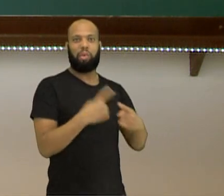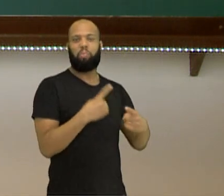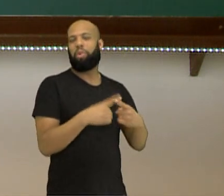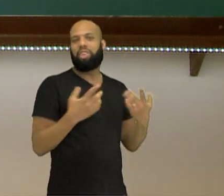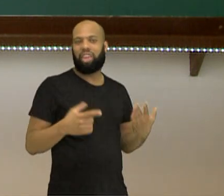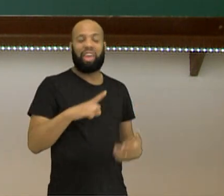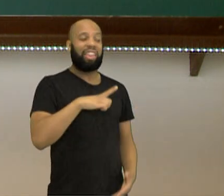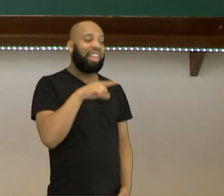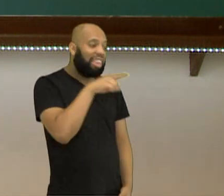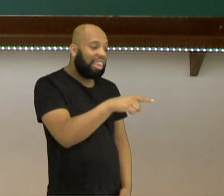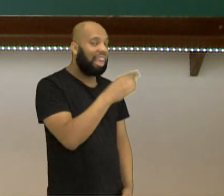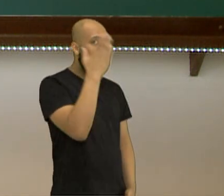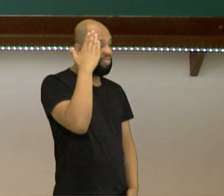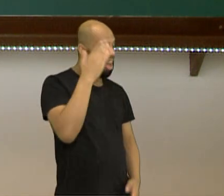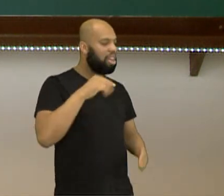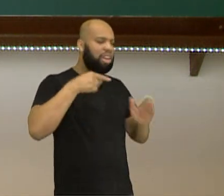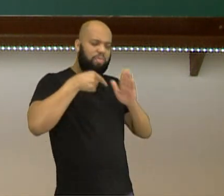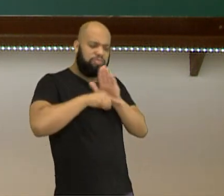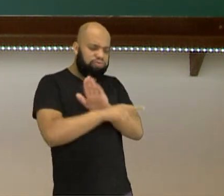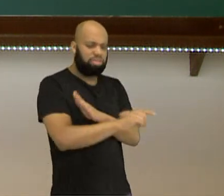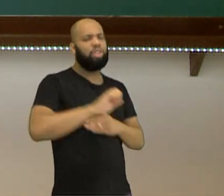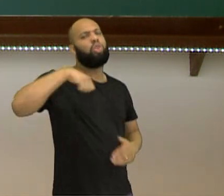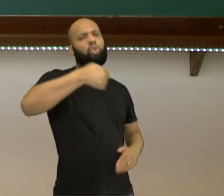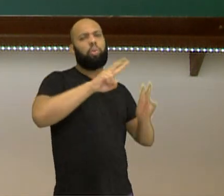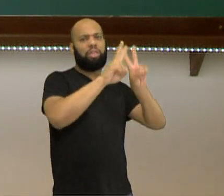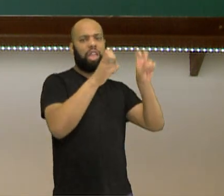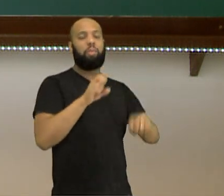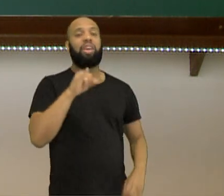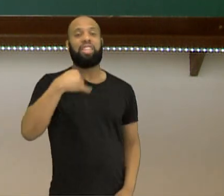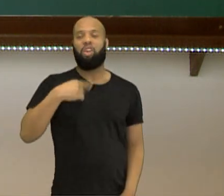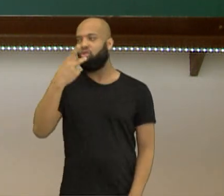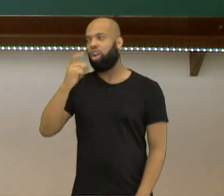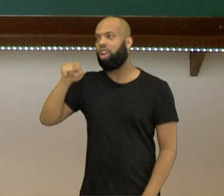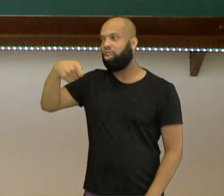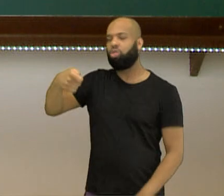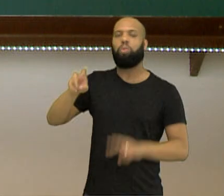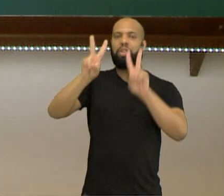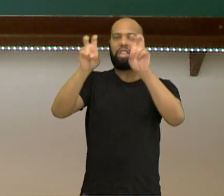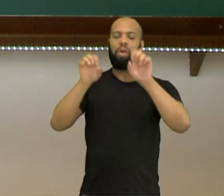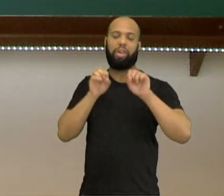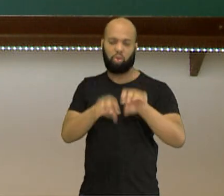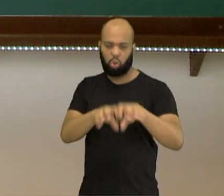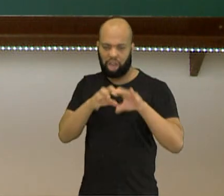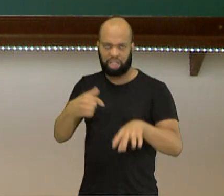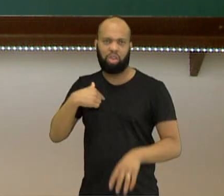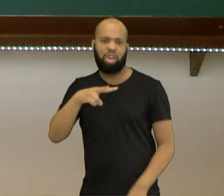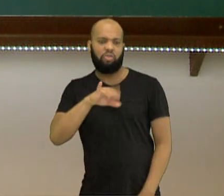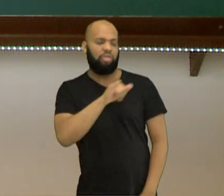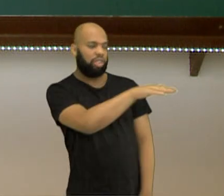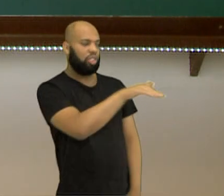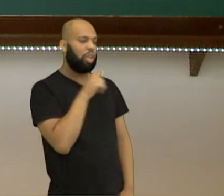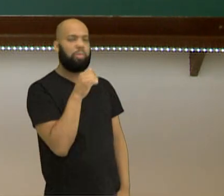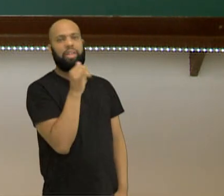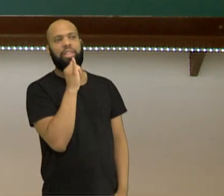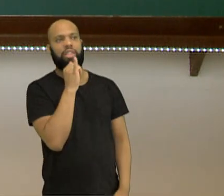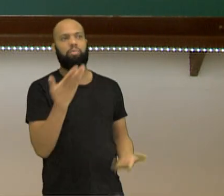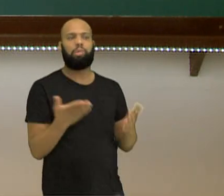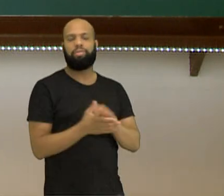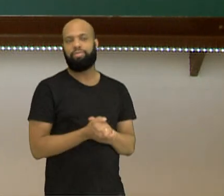disso, eu vou chamar um médico. Se eu vou falar de educação, eu vou chamar